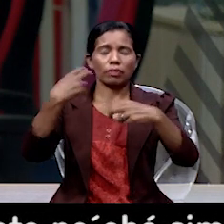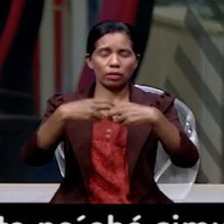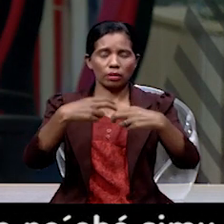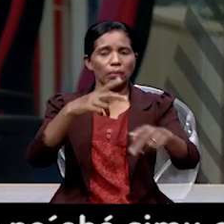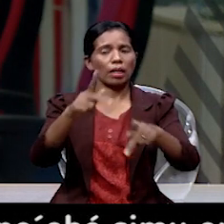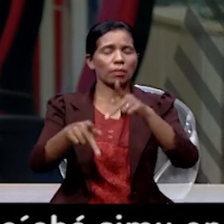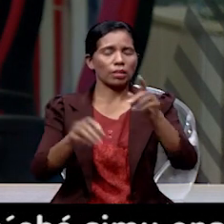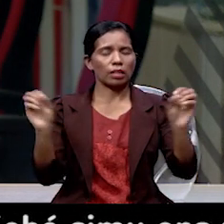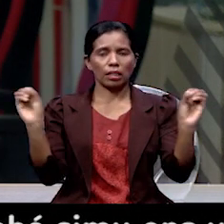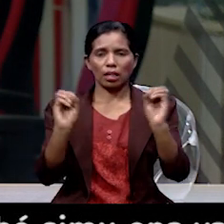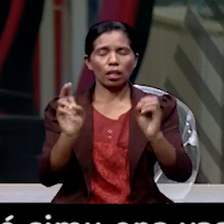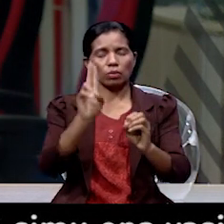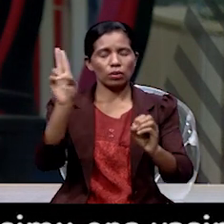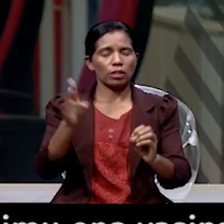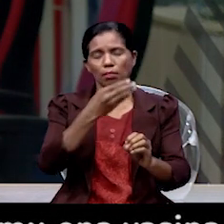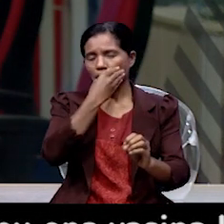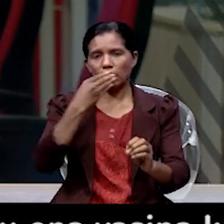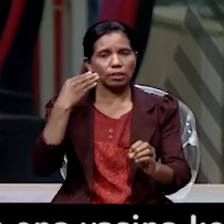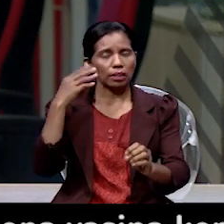usa máscara e afata em público.